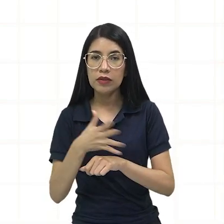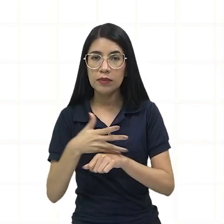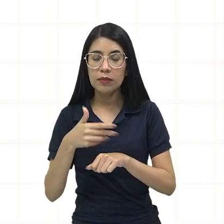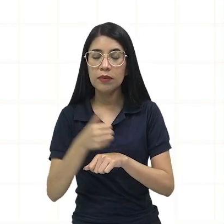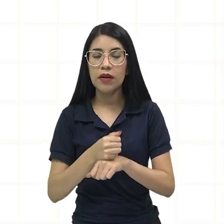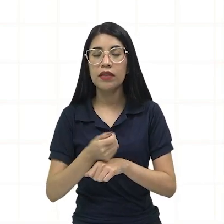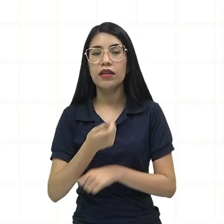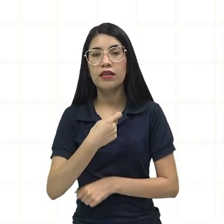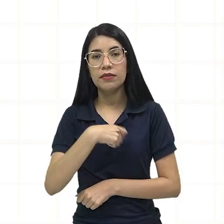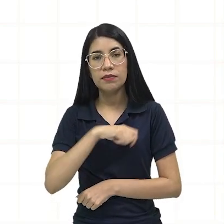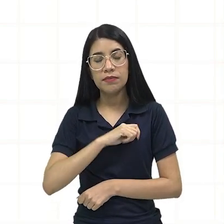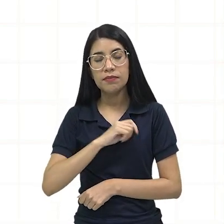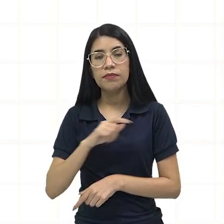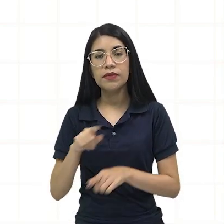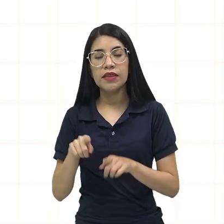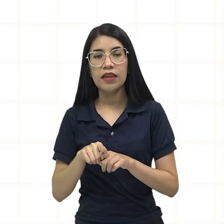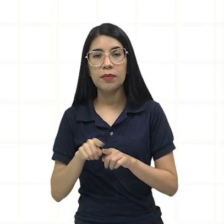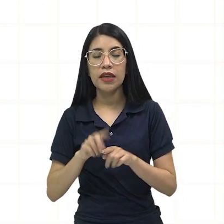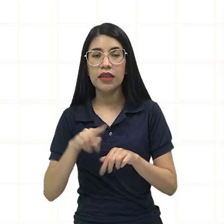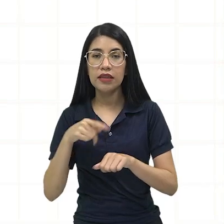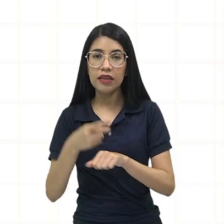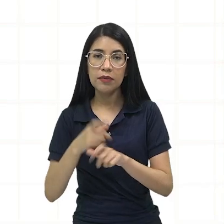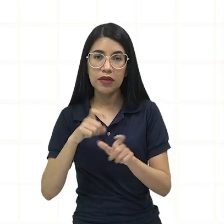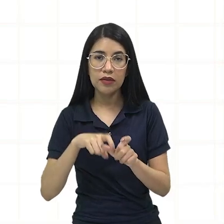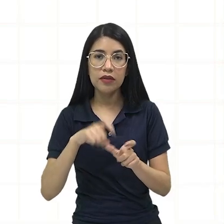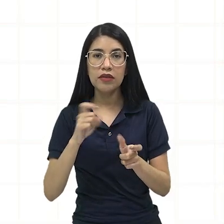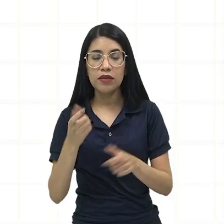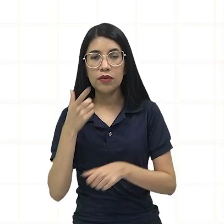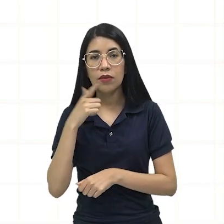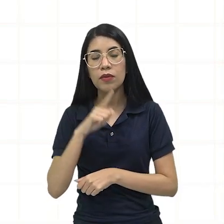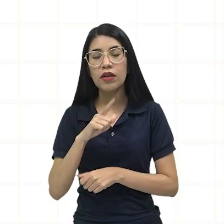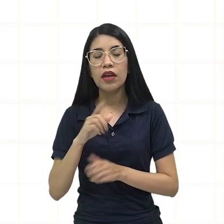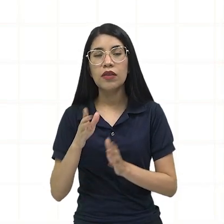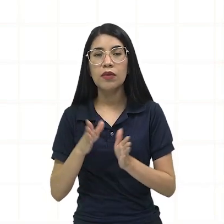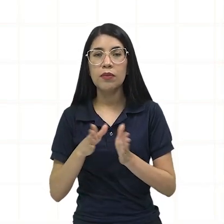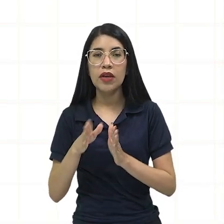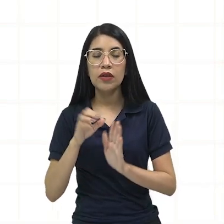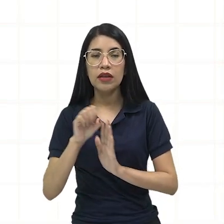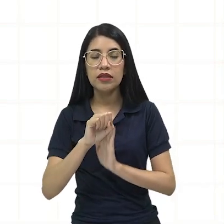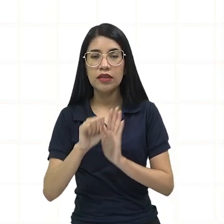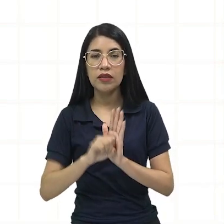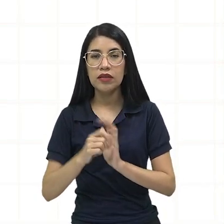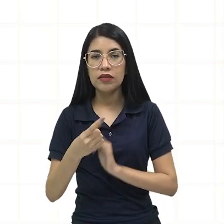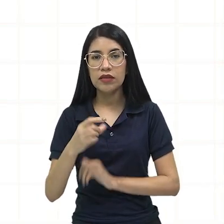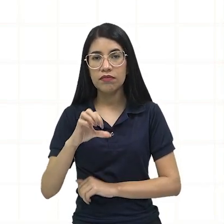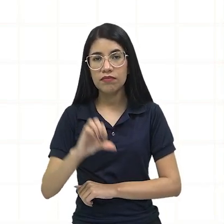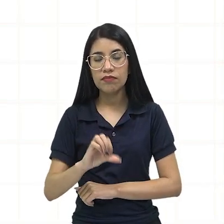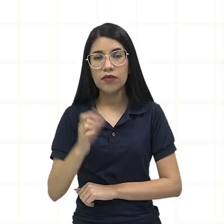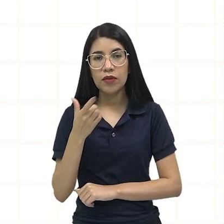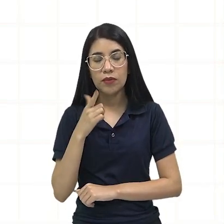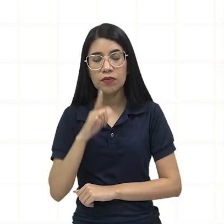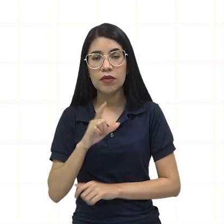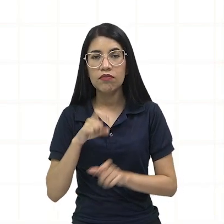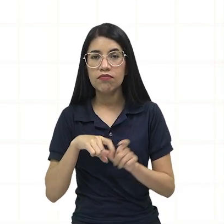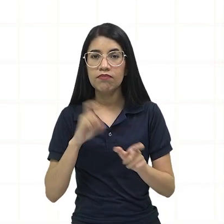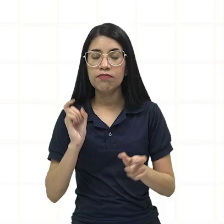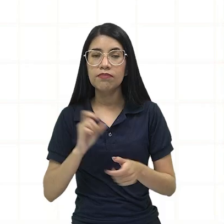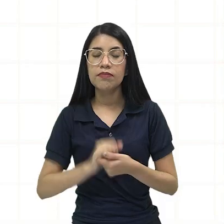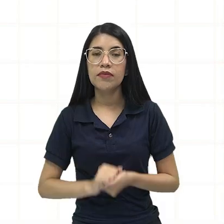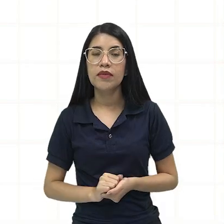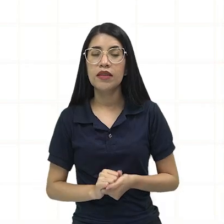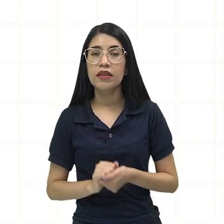Espanha, e se tornaram independentes ali na primeira metade do século XIX. E também falo do